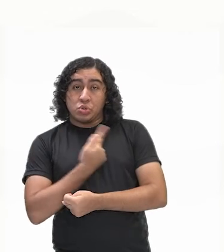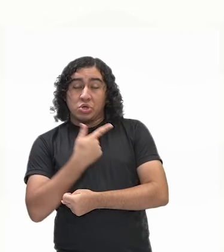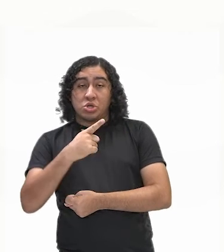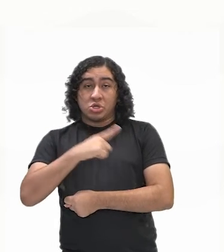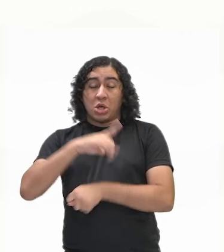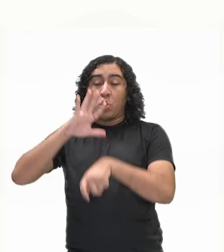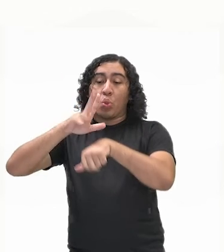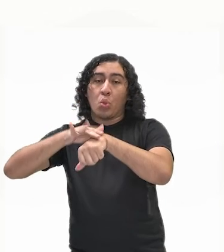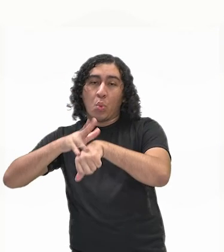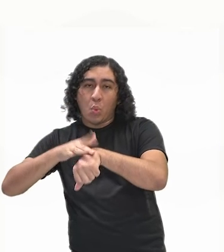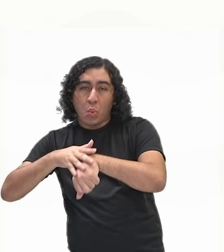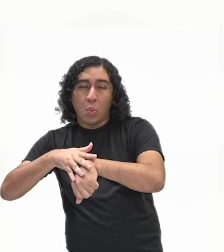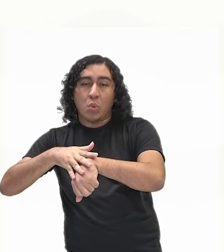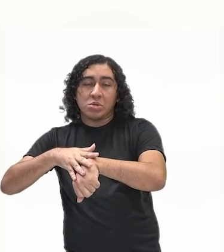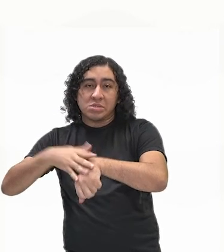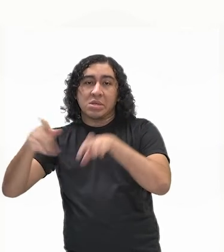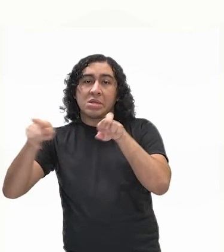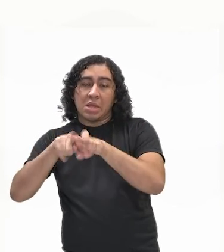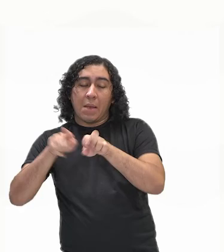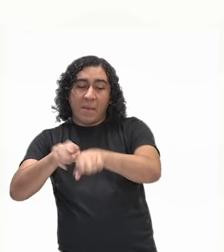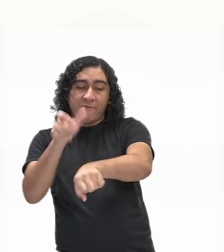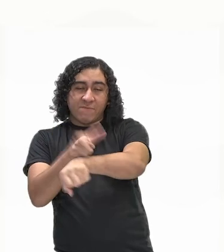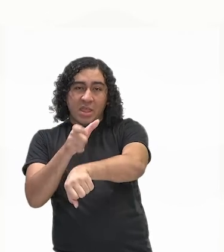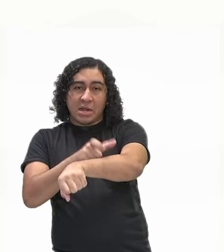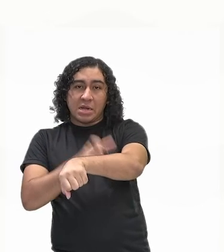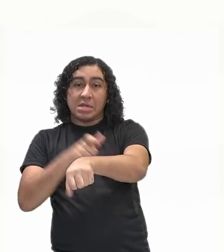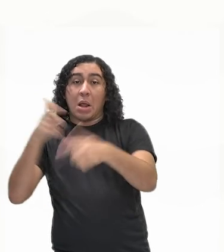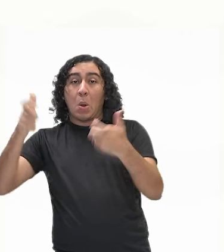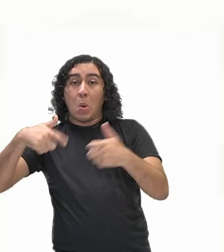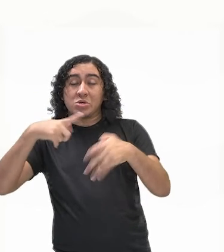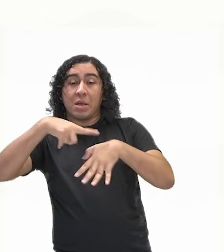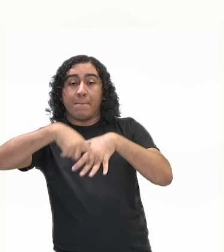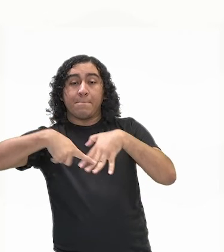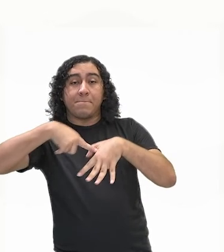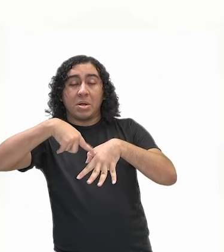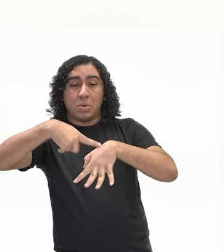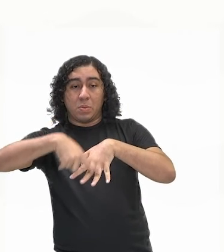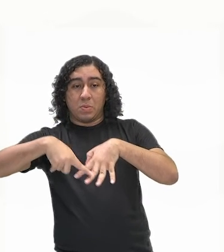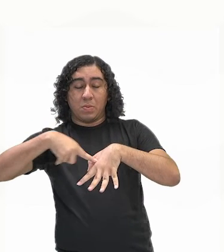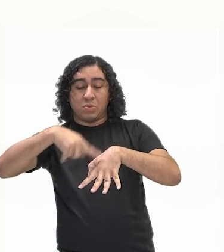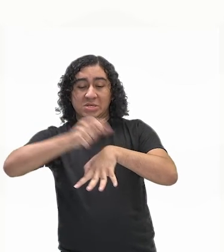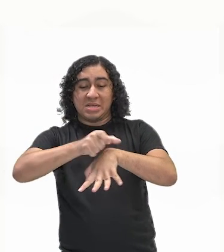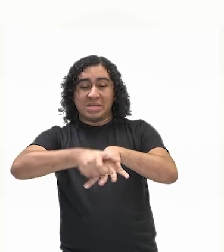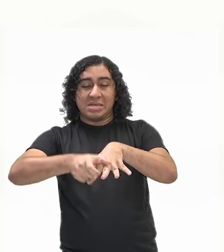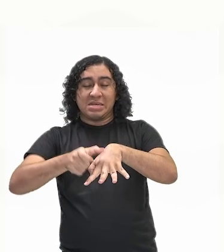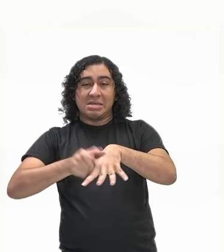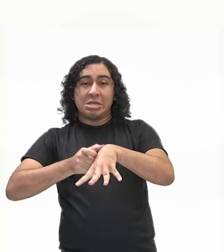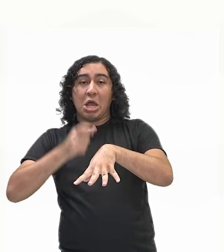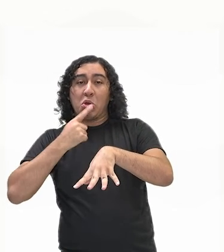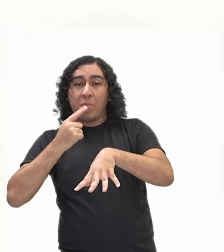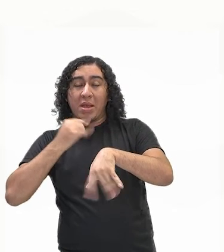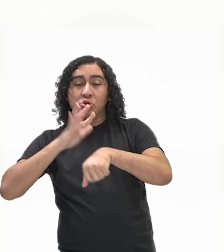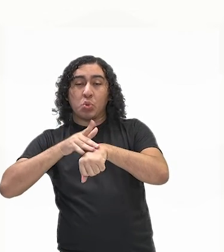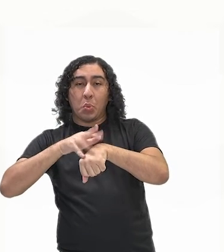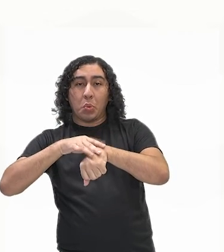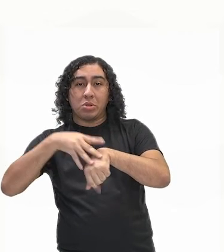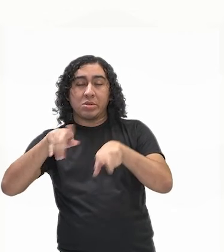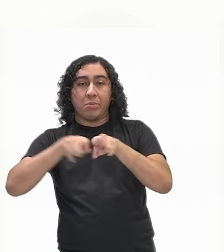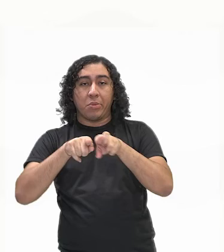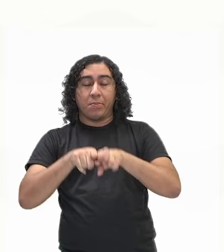All of us had sores and infections on our hands. Todos nós tínhamos feridas